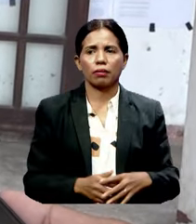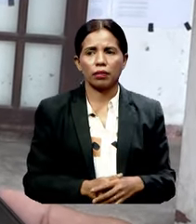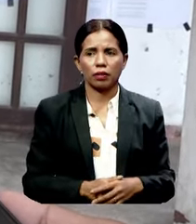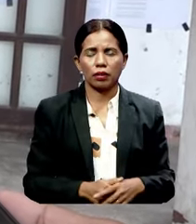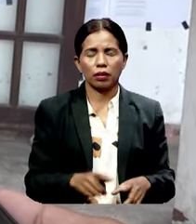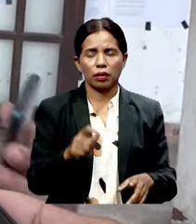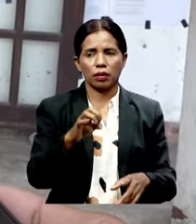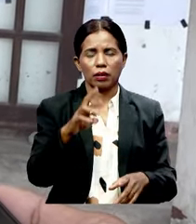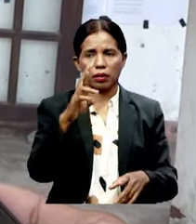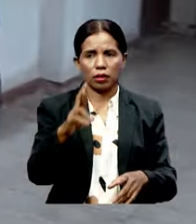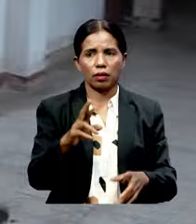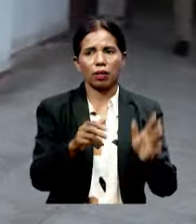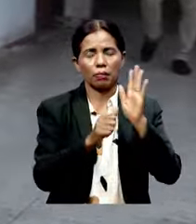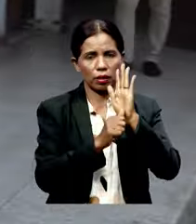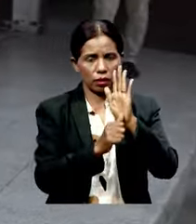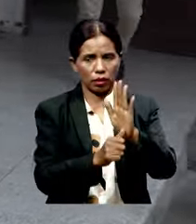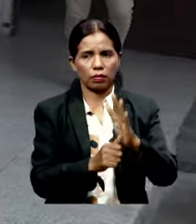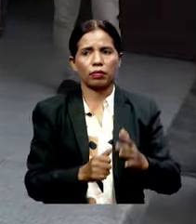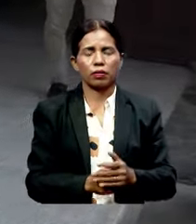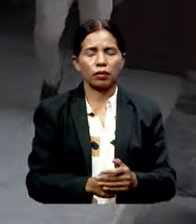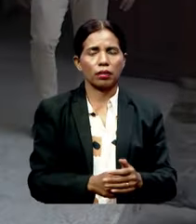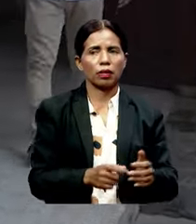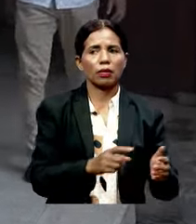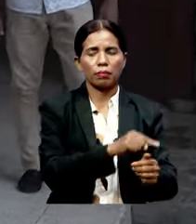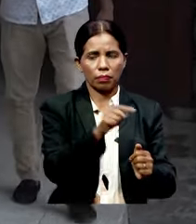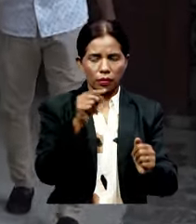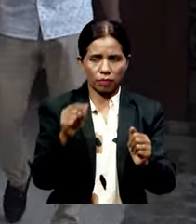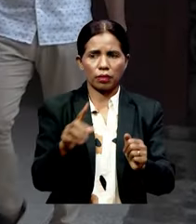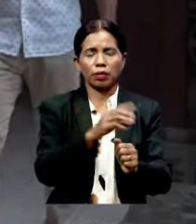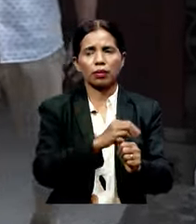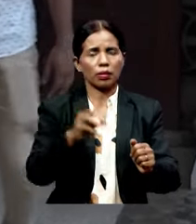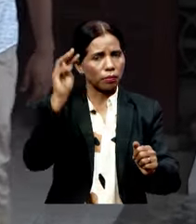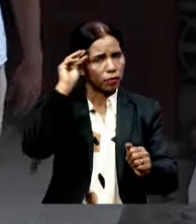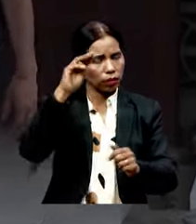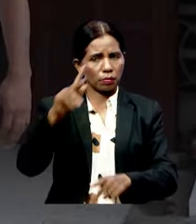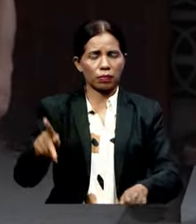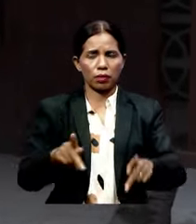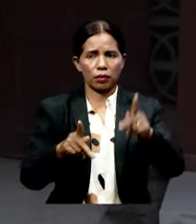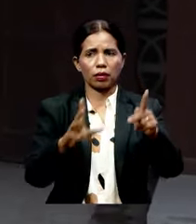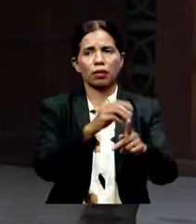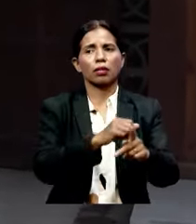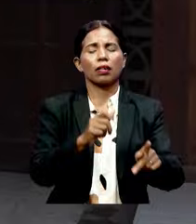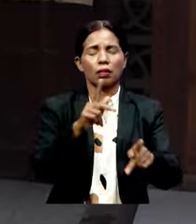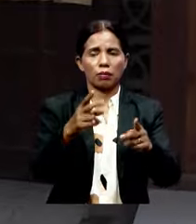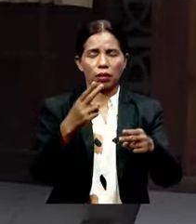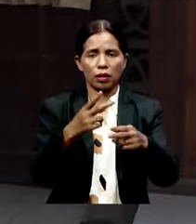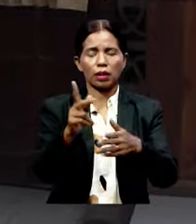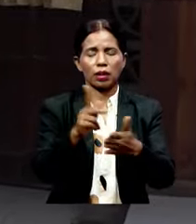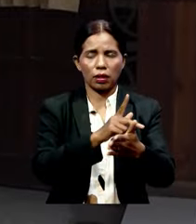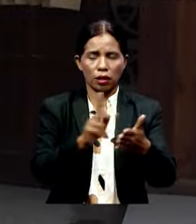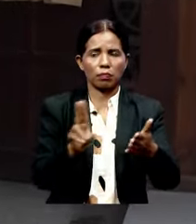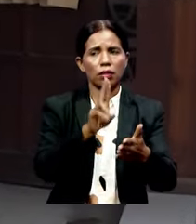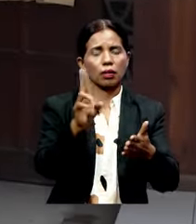tir, além de tir, apresentação. E a processo primeiro interrogatório né, Ministério Público acusa arguido o crime arma